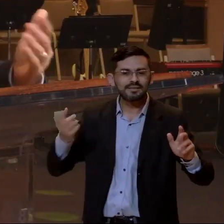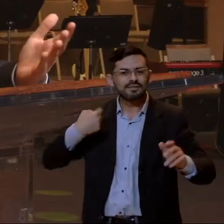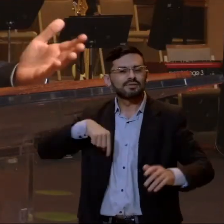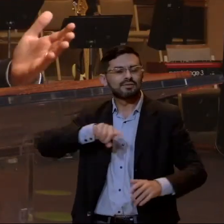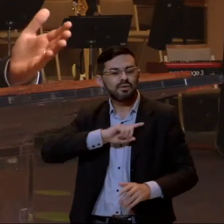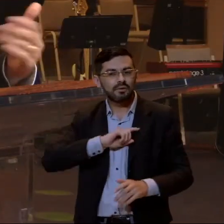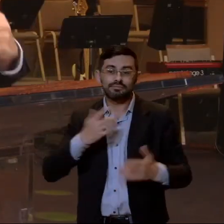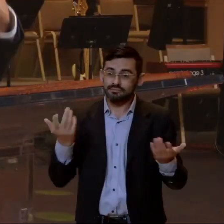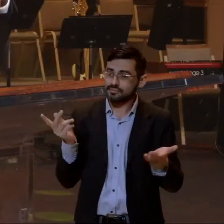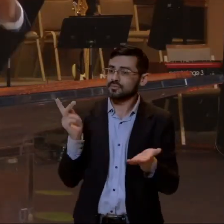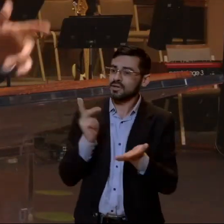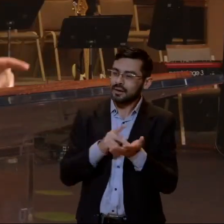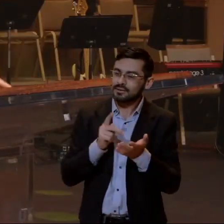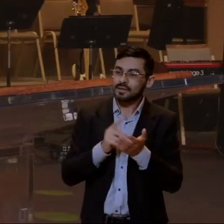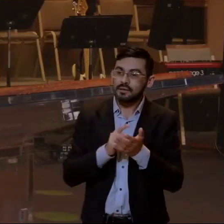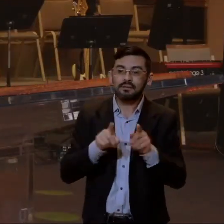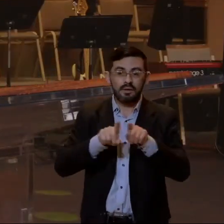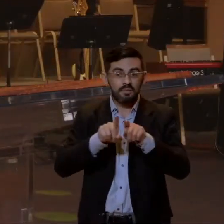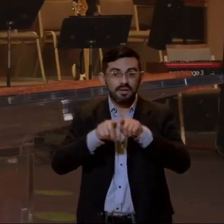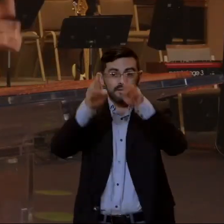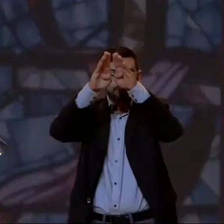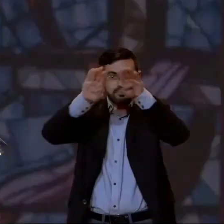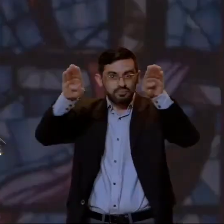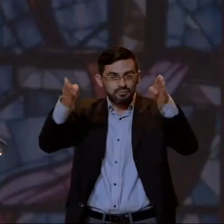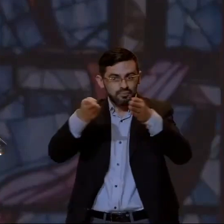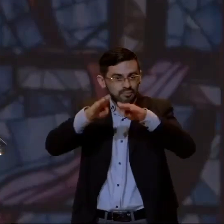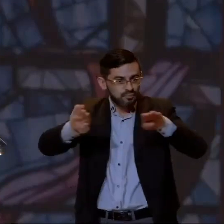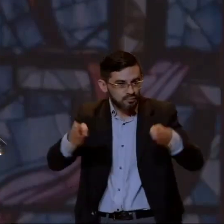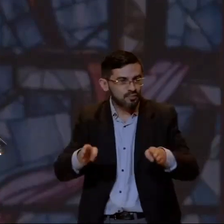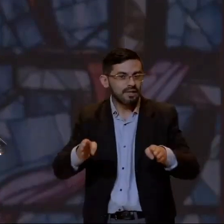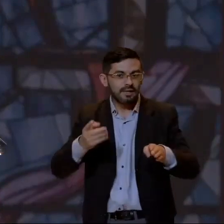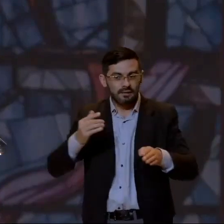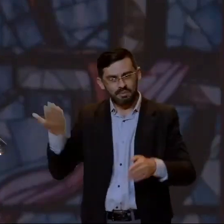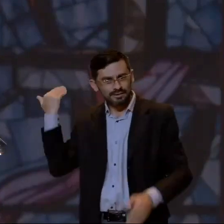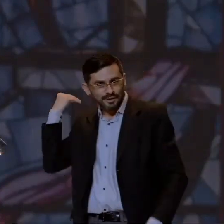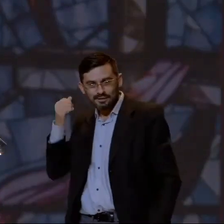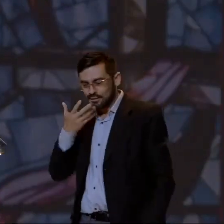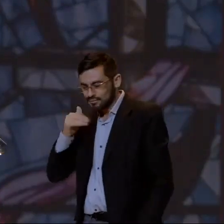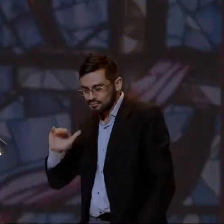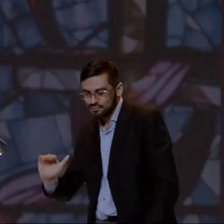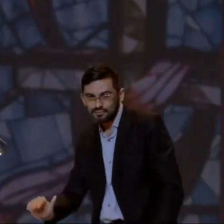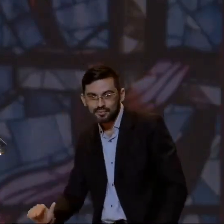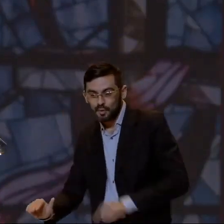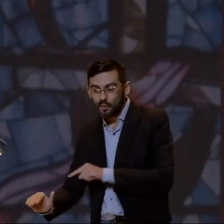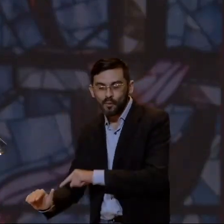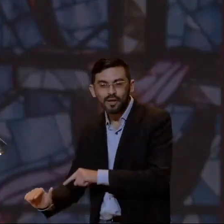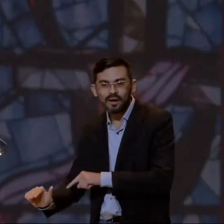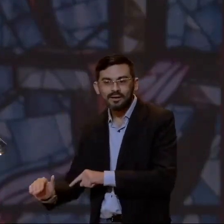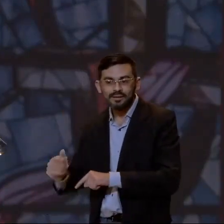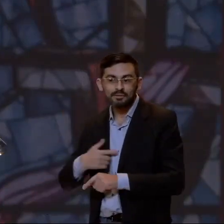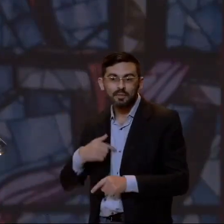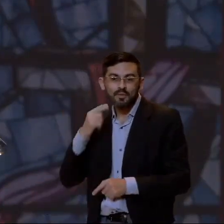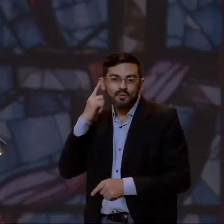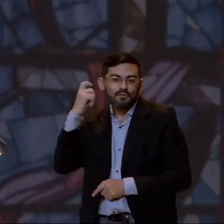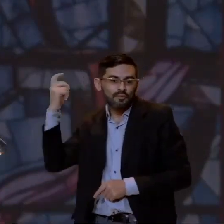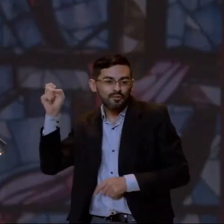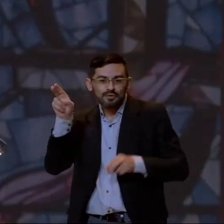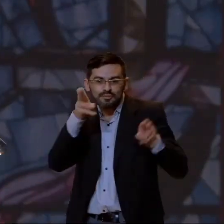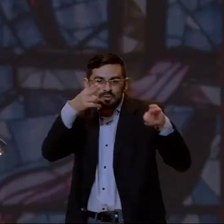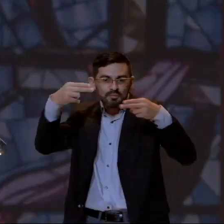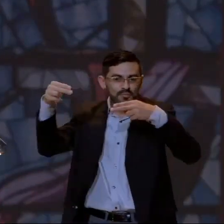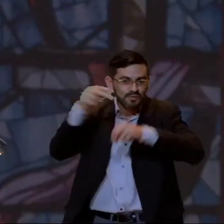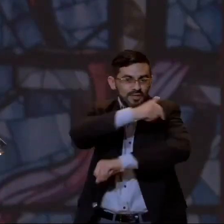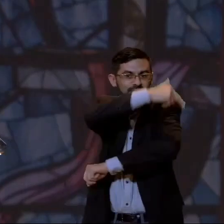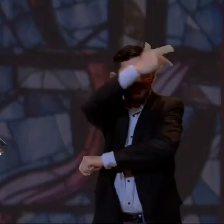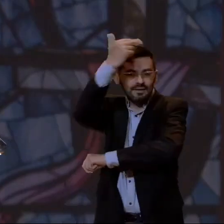vai, claro, colocando a árvore, né? E quando elas eram pequenas a gente colocava a árvore ouvindo músicas de Natal, então